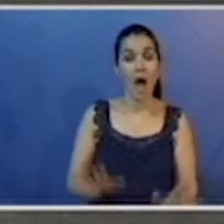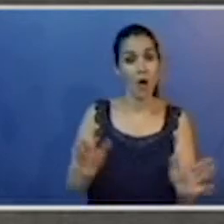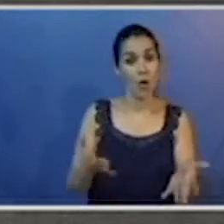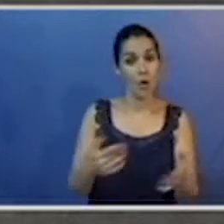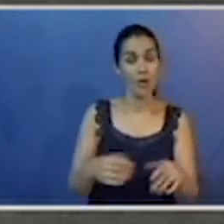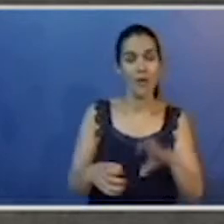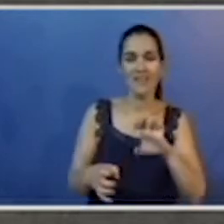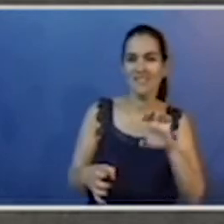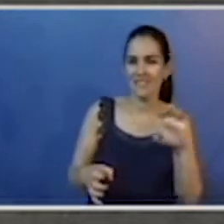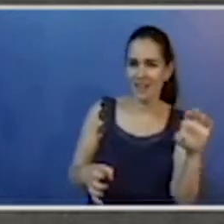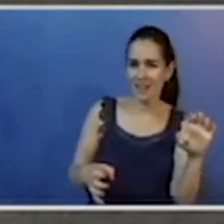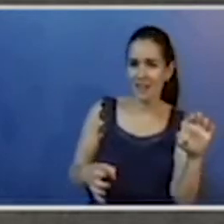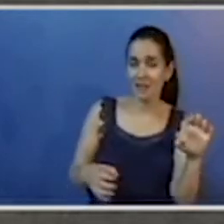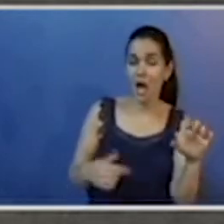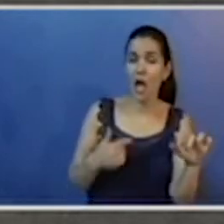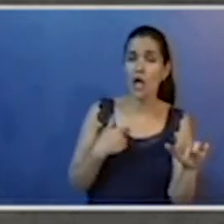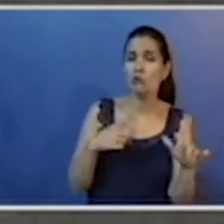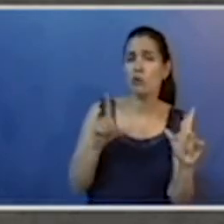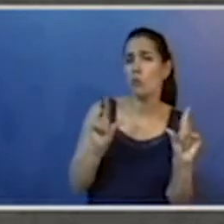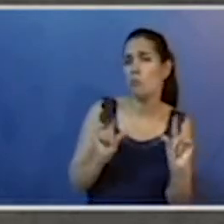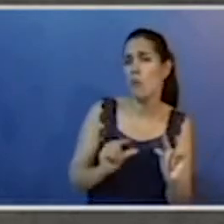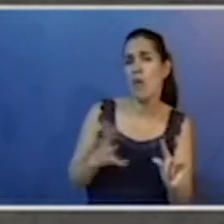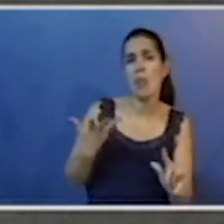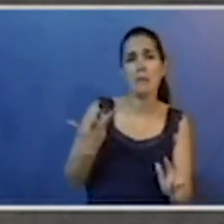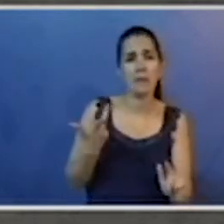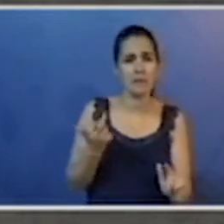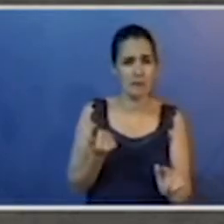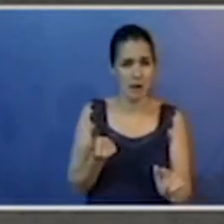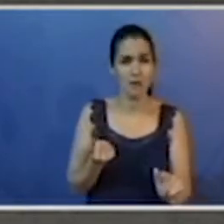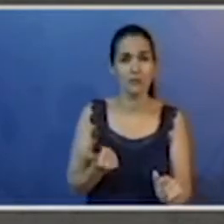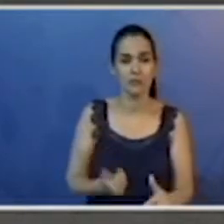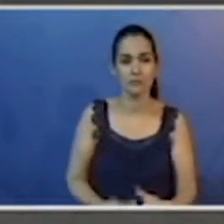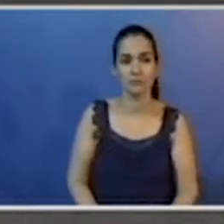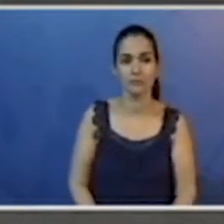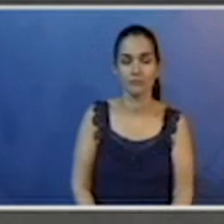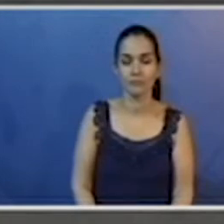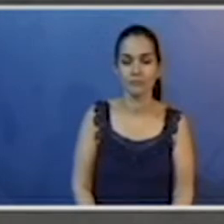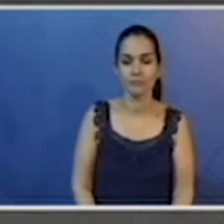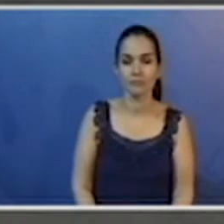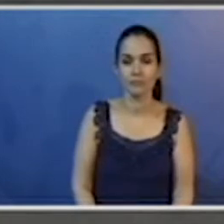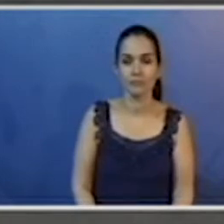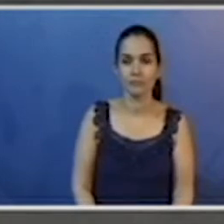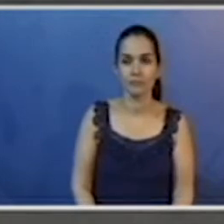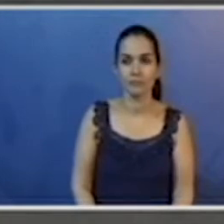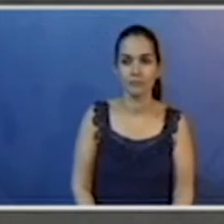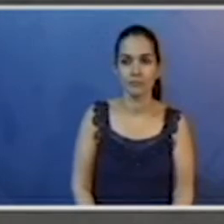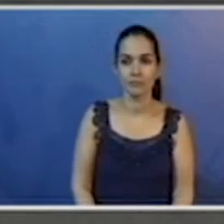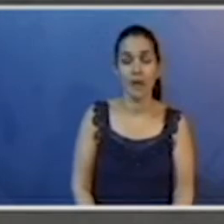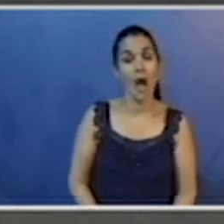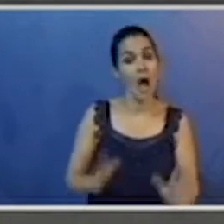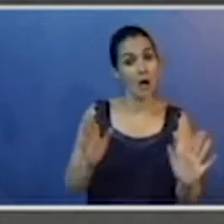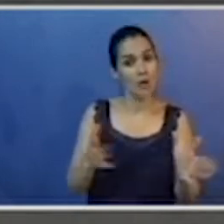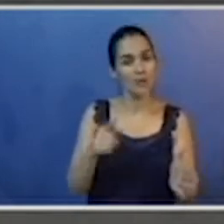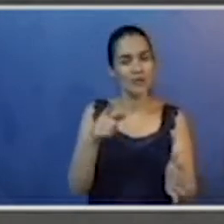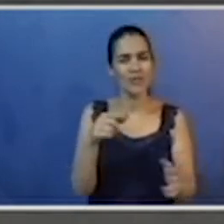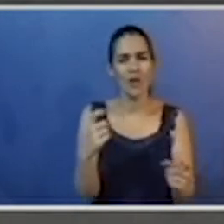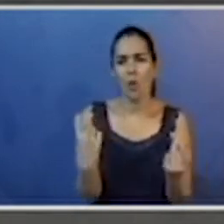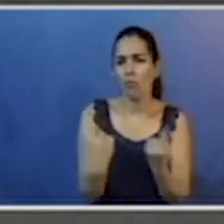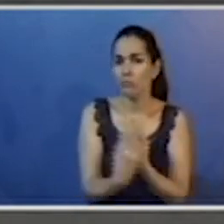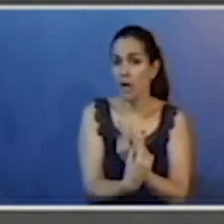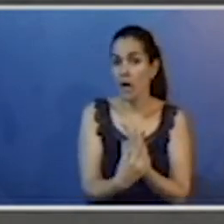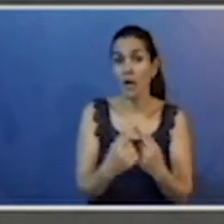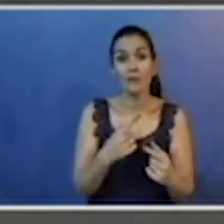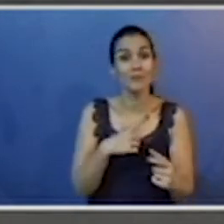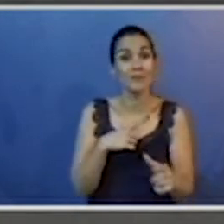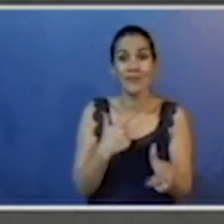habilidade tá eu tenho mais habilidade ó com a minha perna direita talvez você é ao contrário não tem